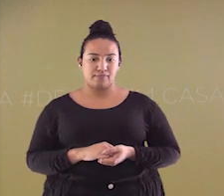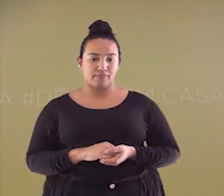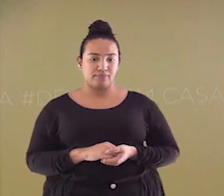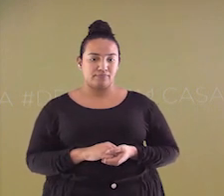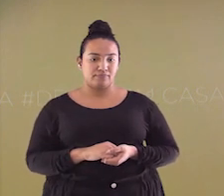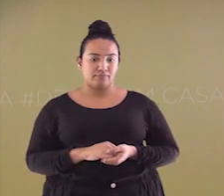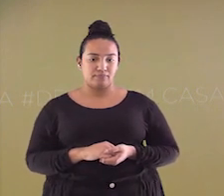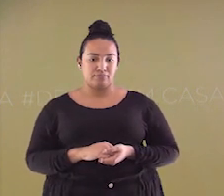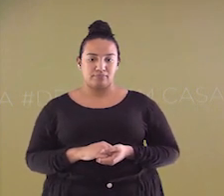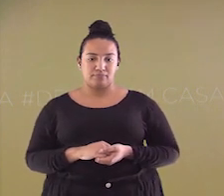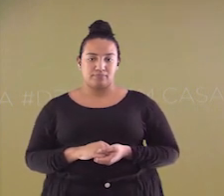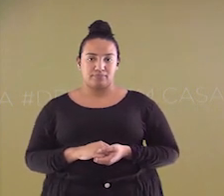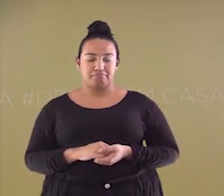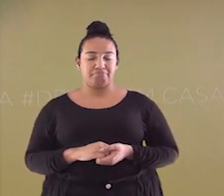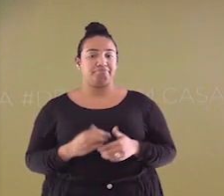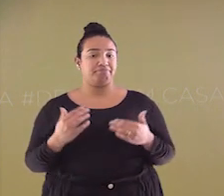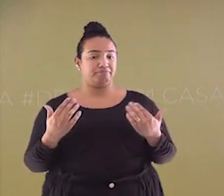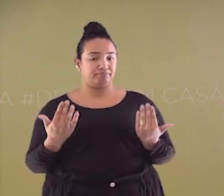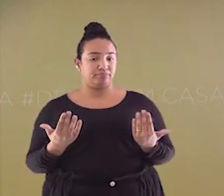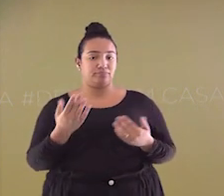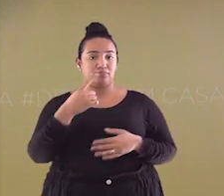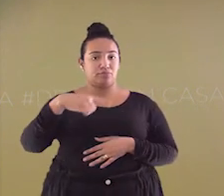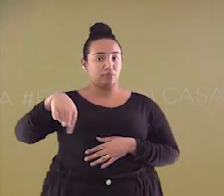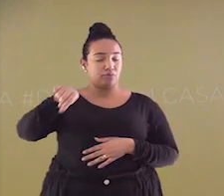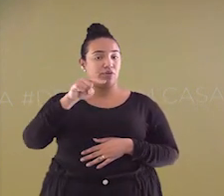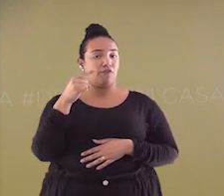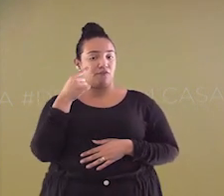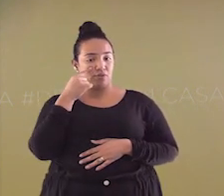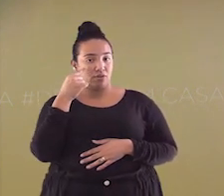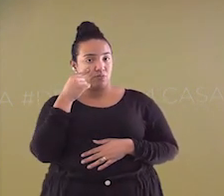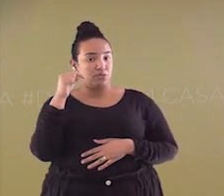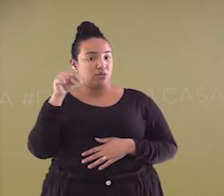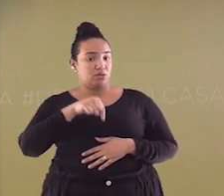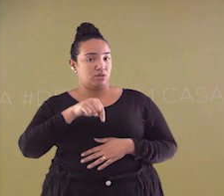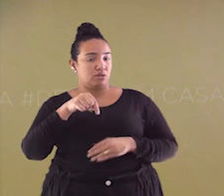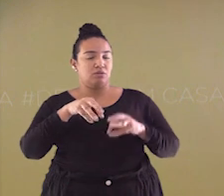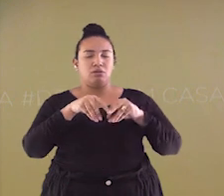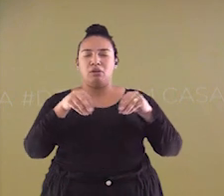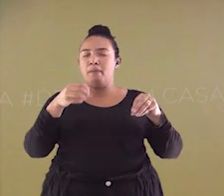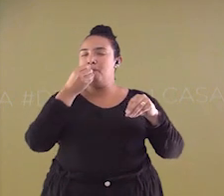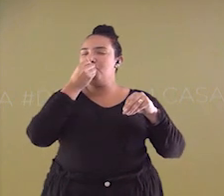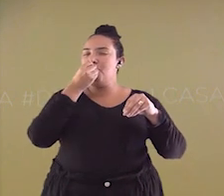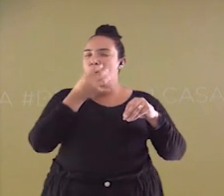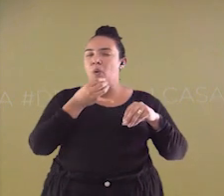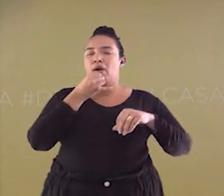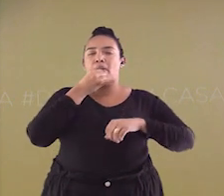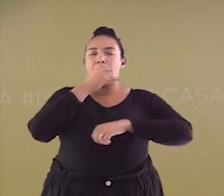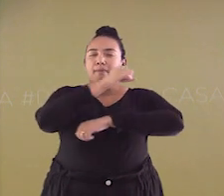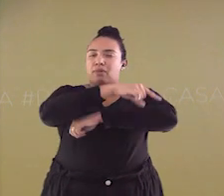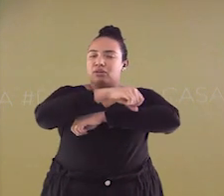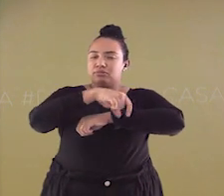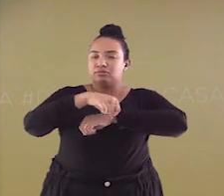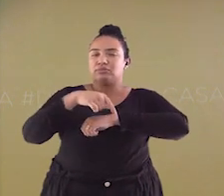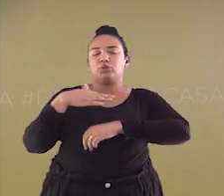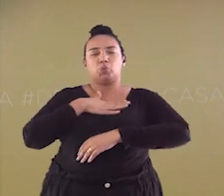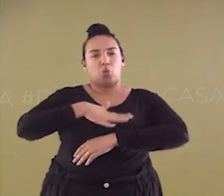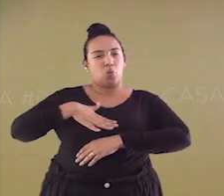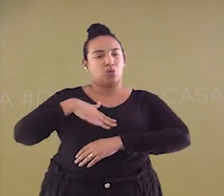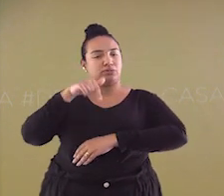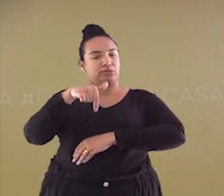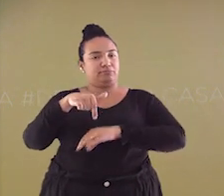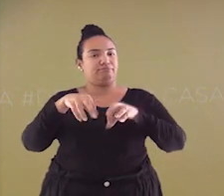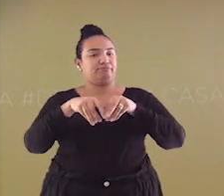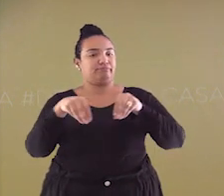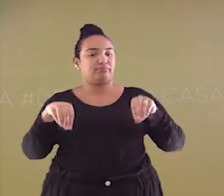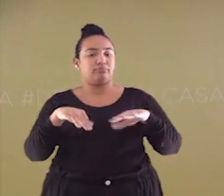A gente viu que esse solo umífero, ele é o ideal para plantar a maior parte das plantas. As plantas gostam muito dele.